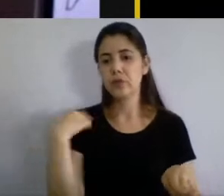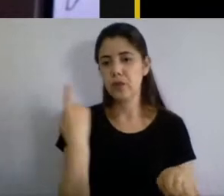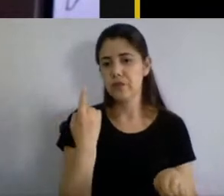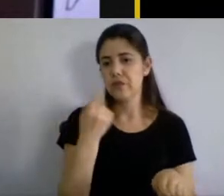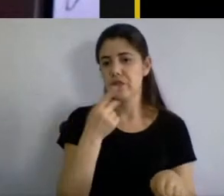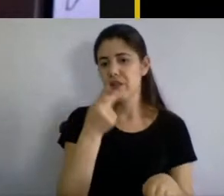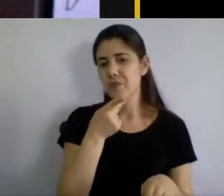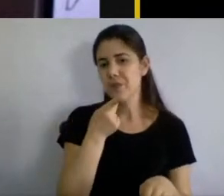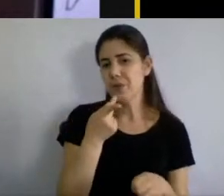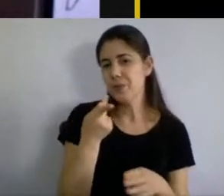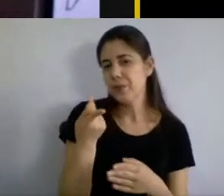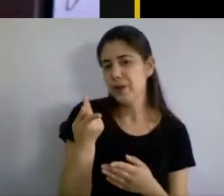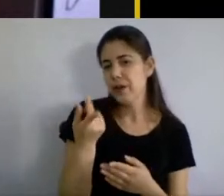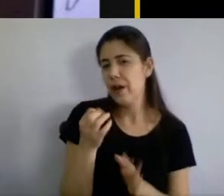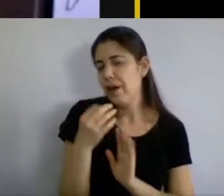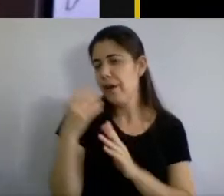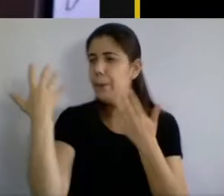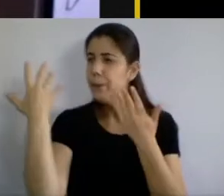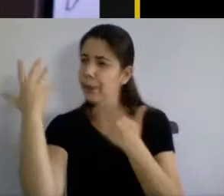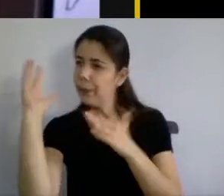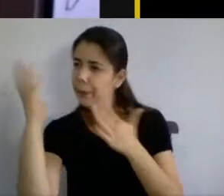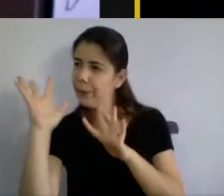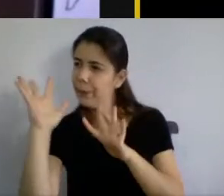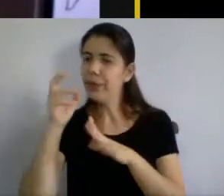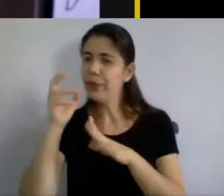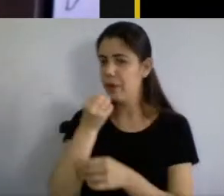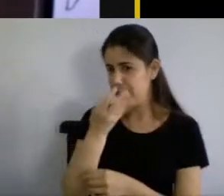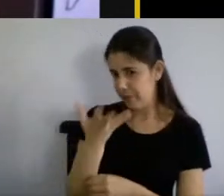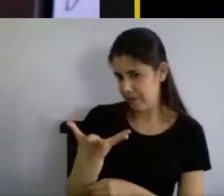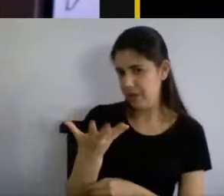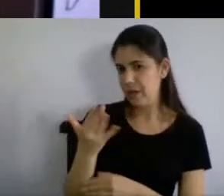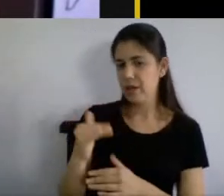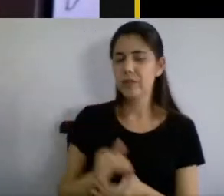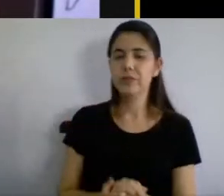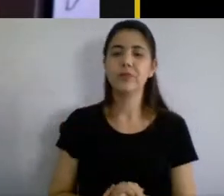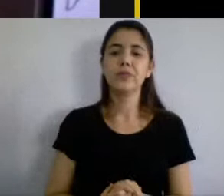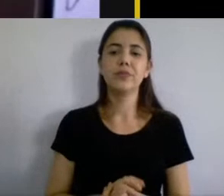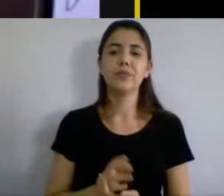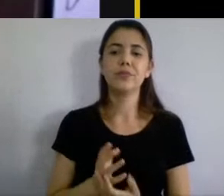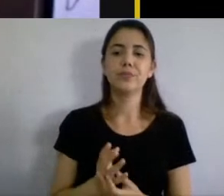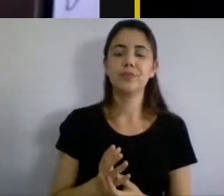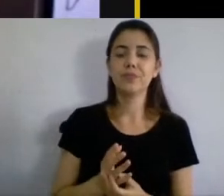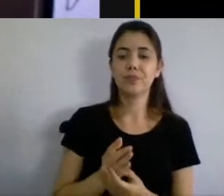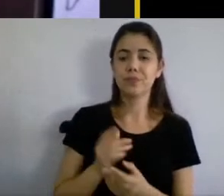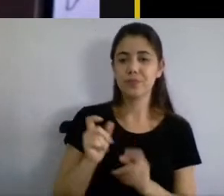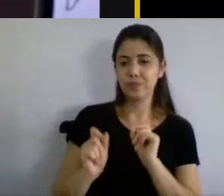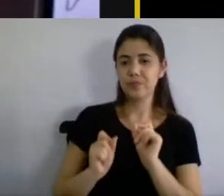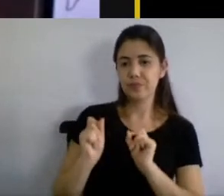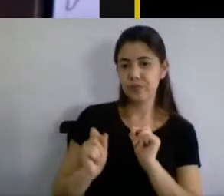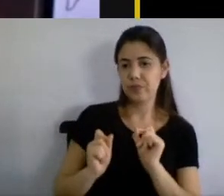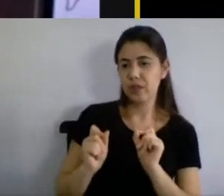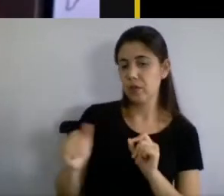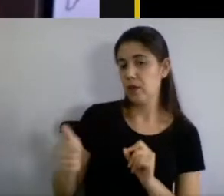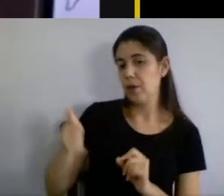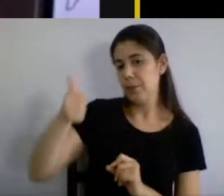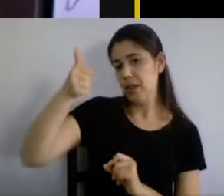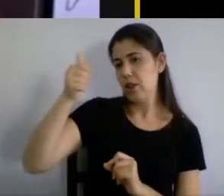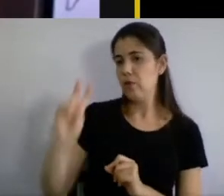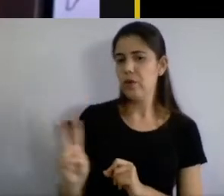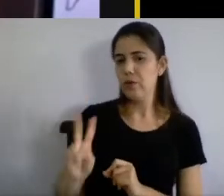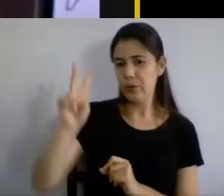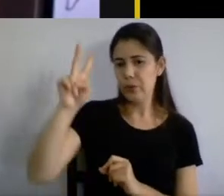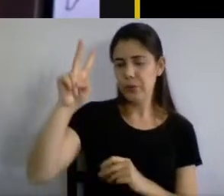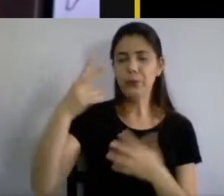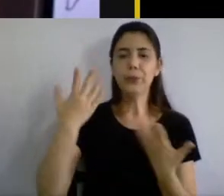elogio ou como vituperação, e que a gente trata sempre do que é nobre, do que é vil, e que